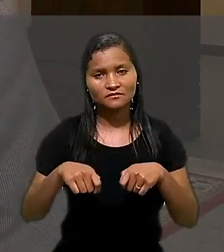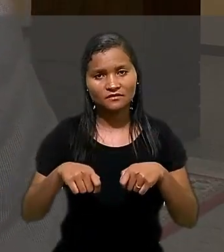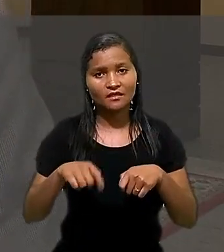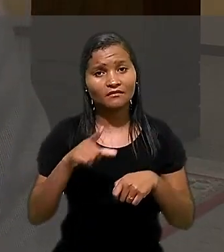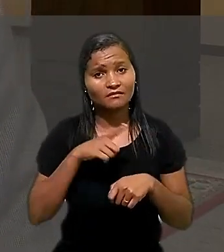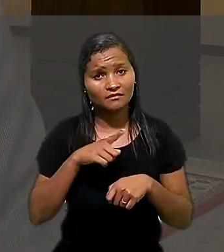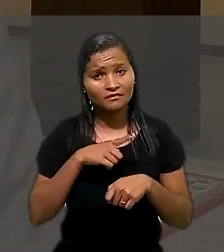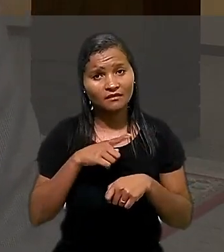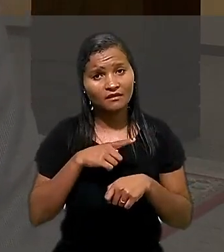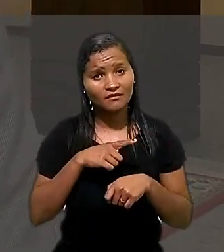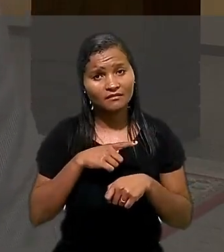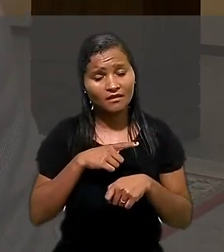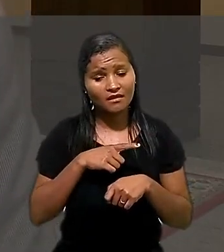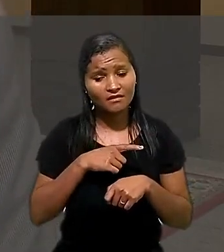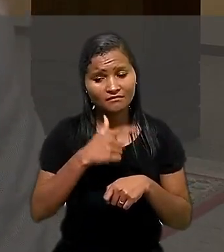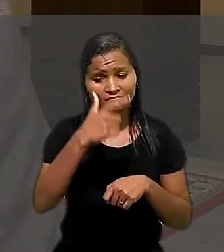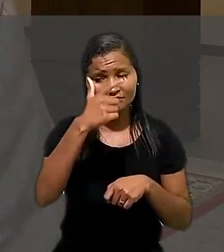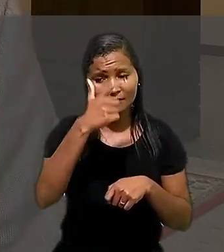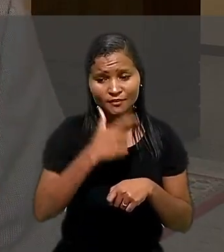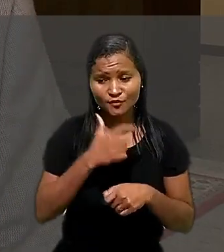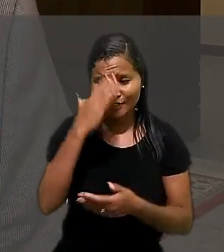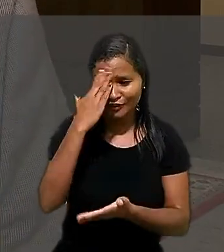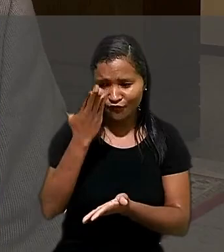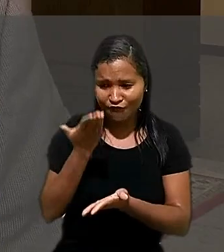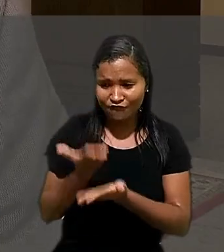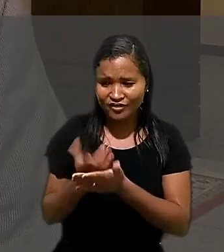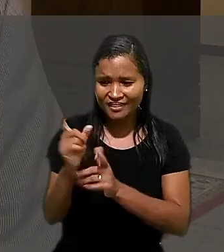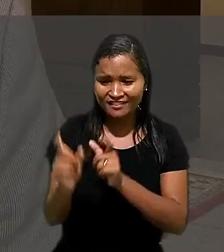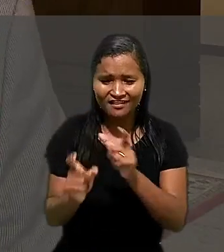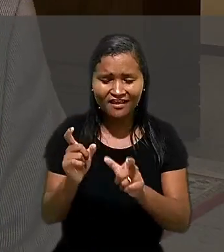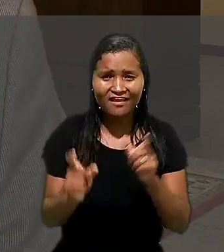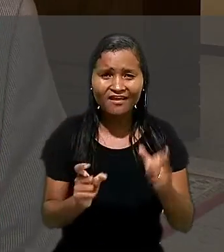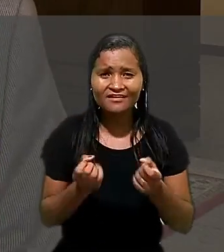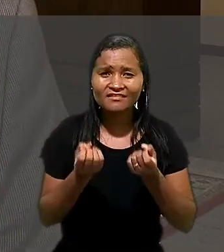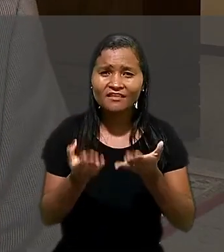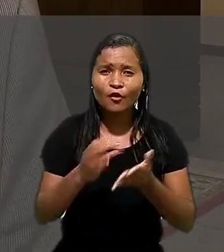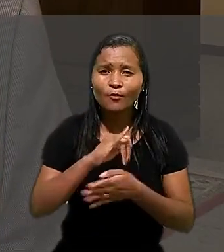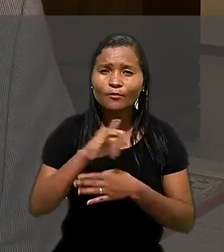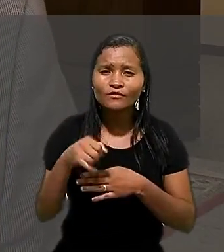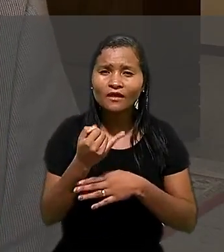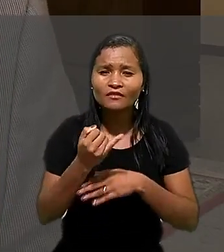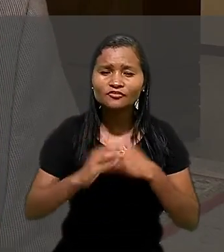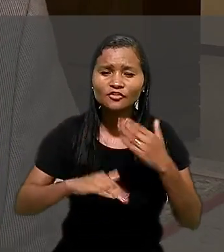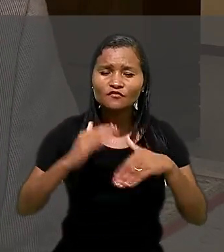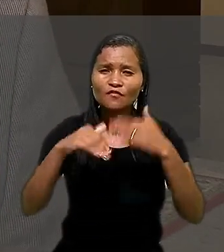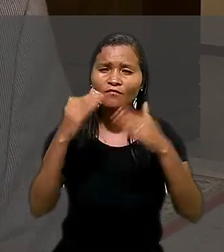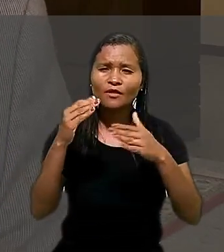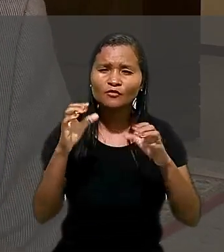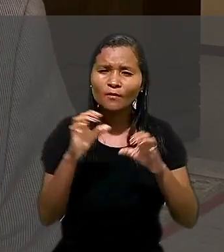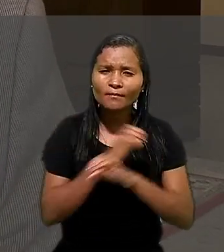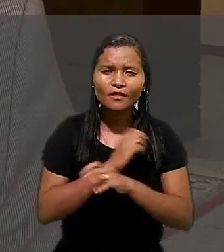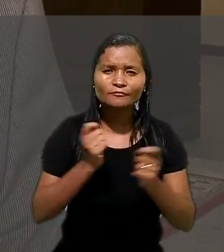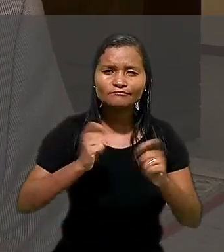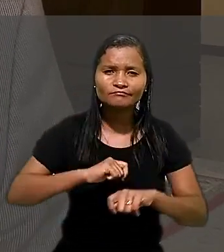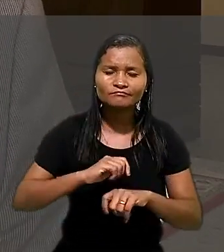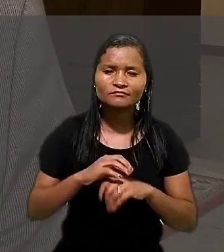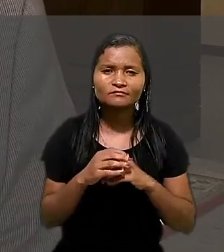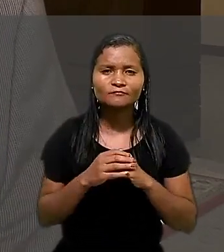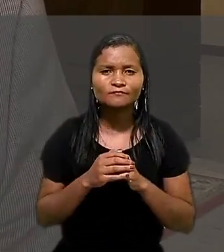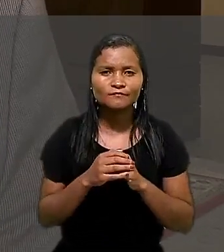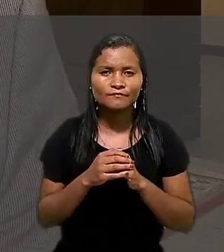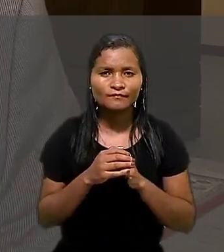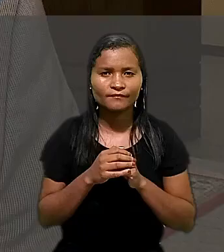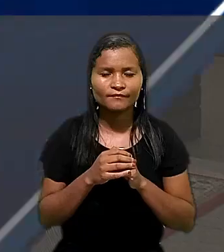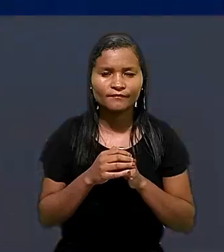precisam de que alguém confie nelas e lhes oportunize o desenvolvimento pleno das suas